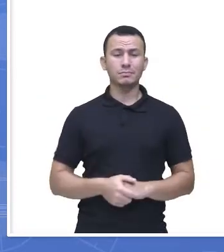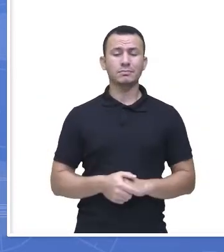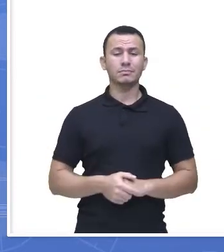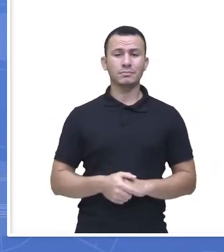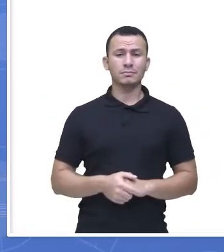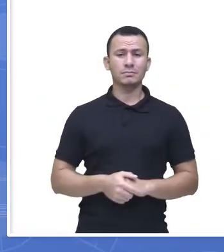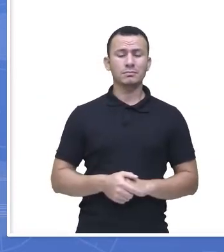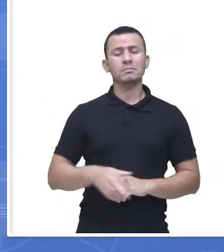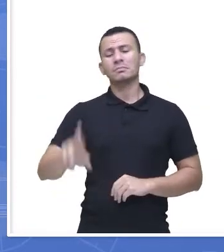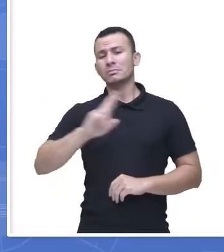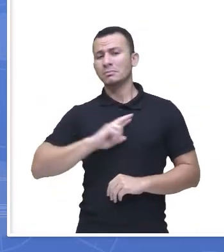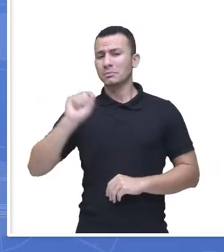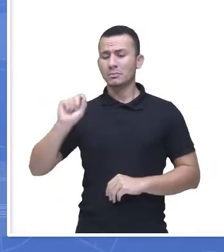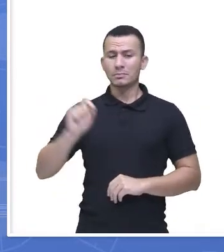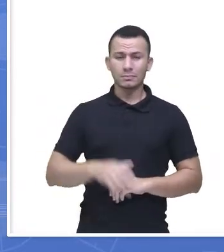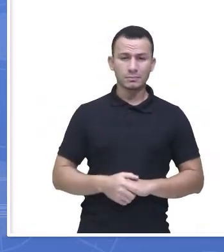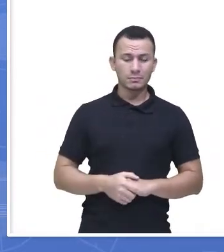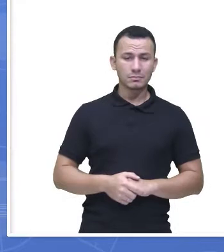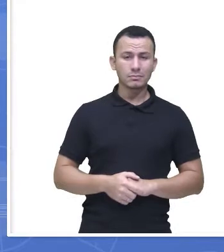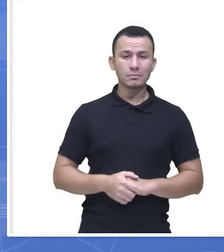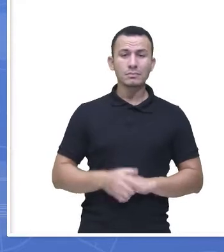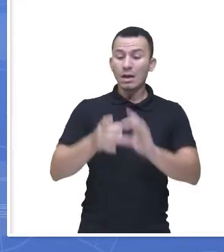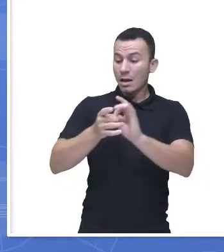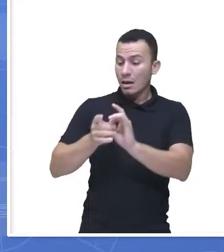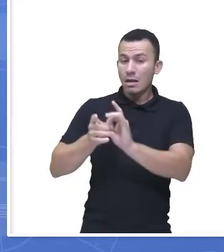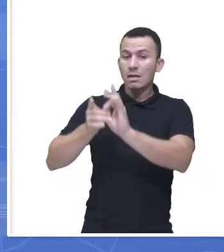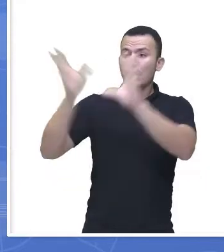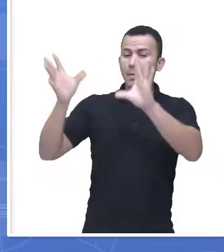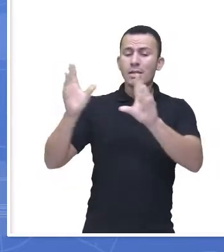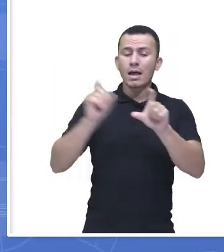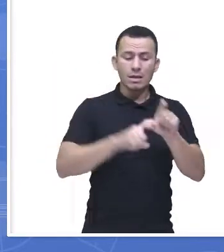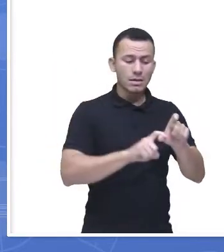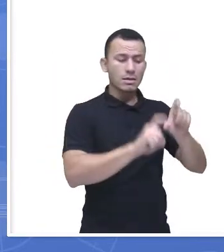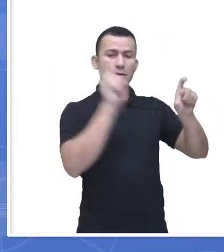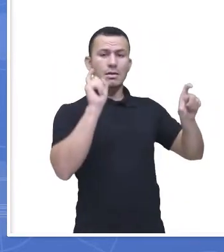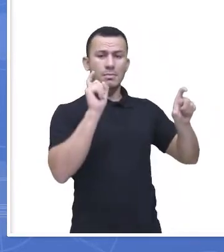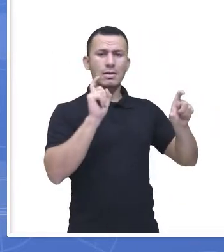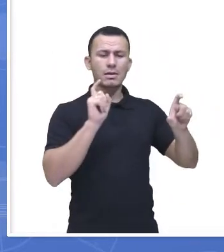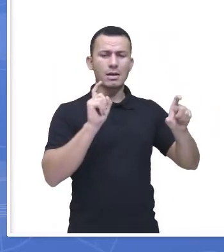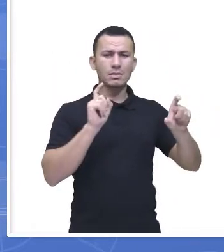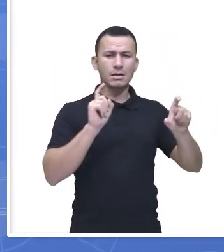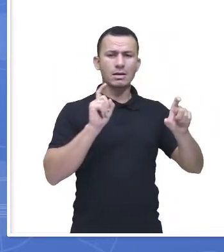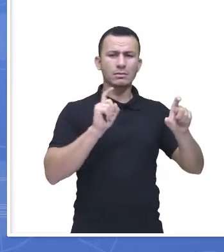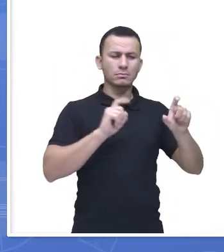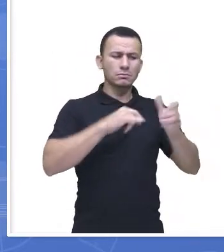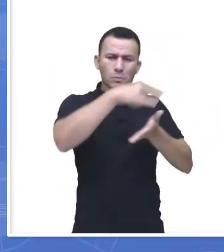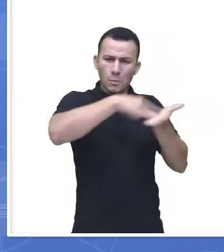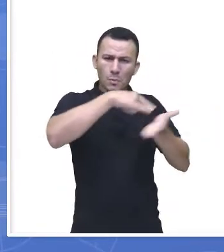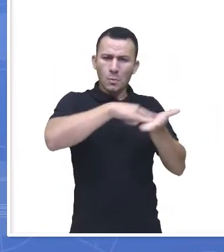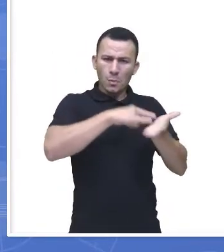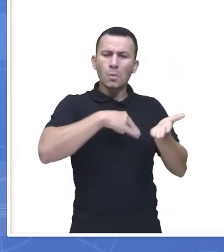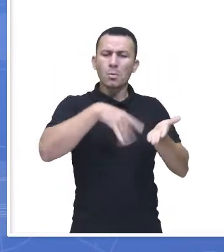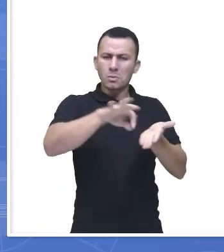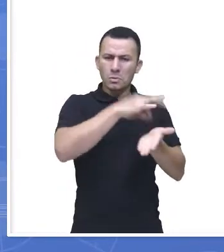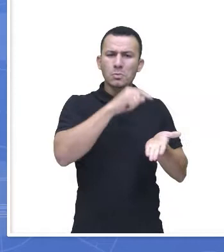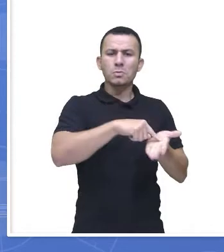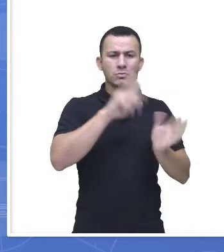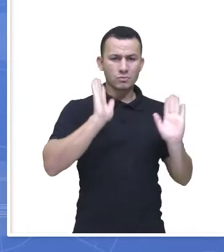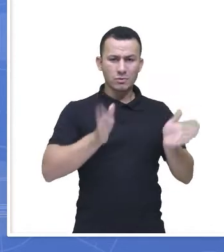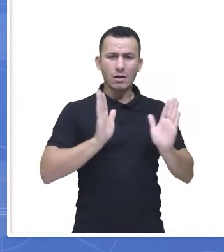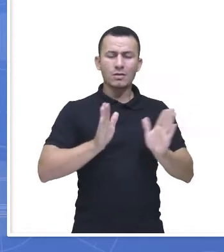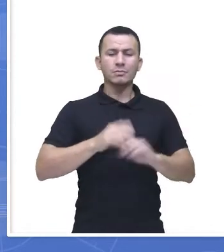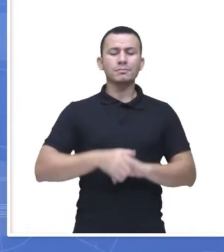correto dizer que a afirmação de liberdade e independência presente no documento está relacionado,